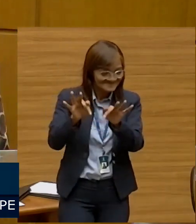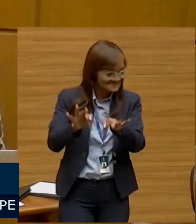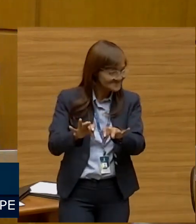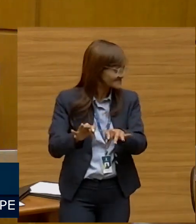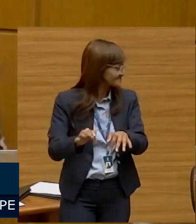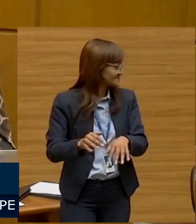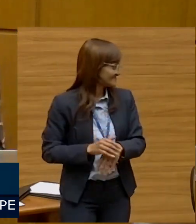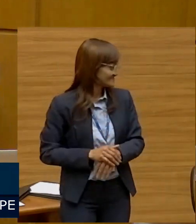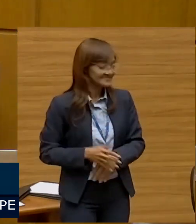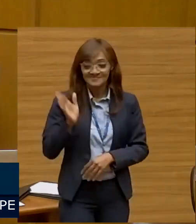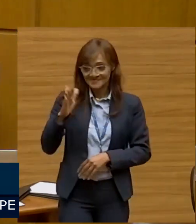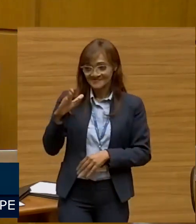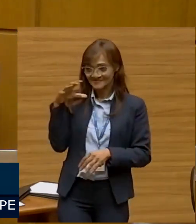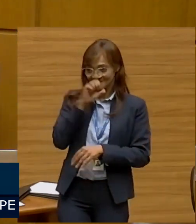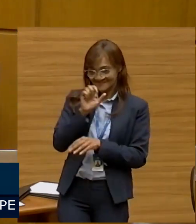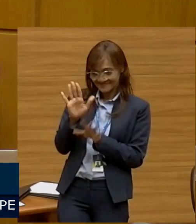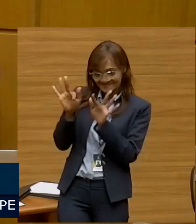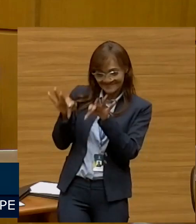estou finalizando,